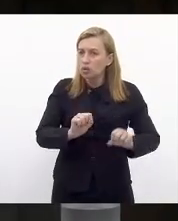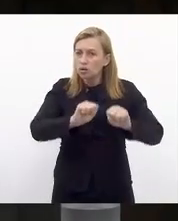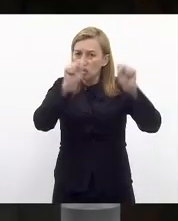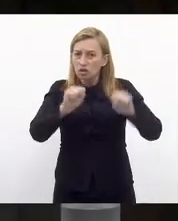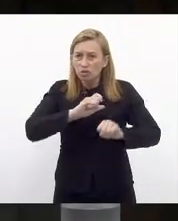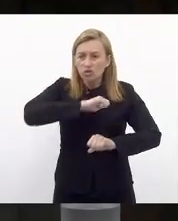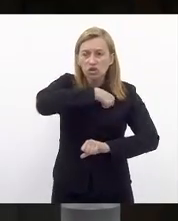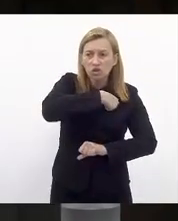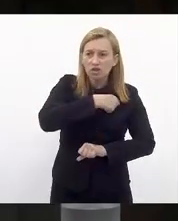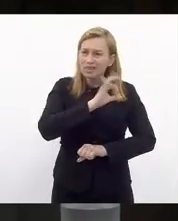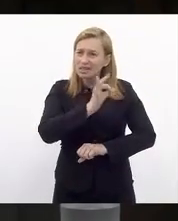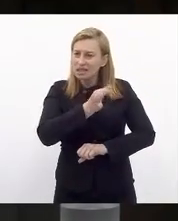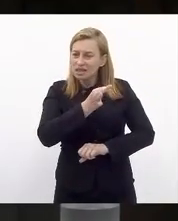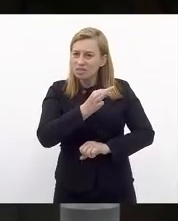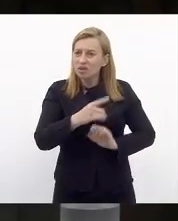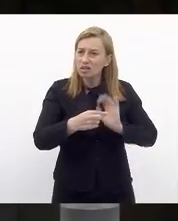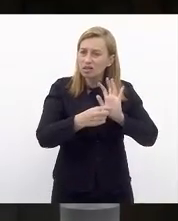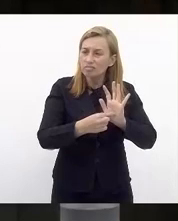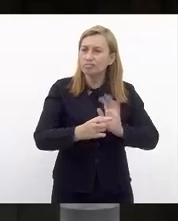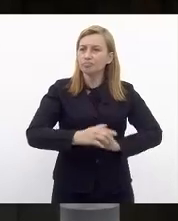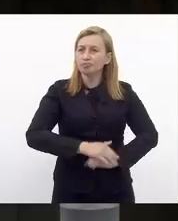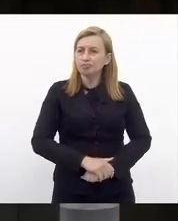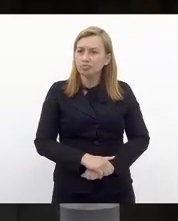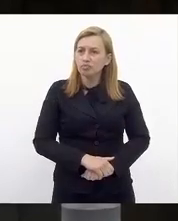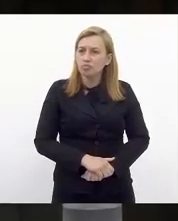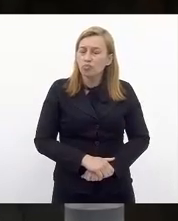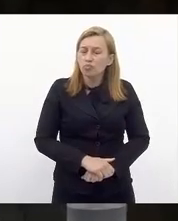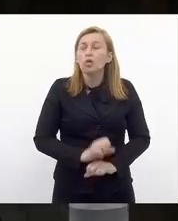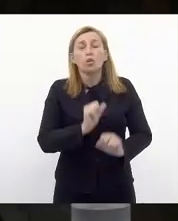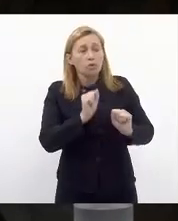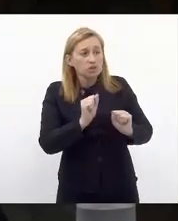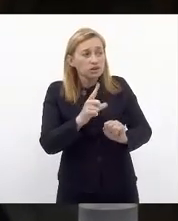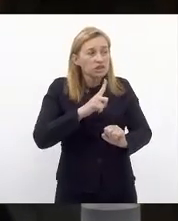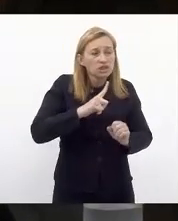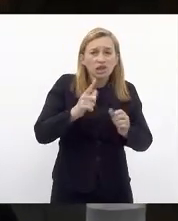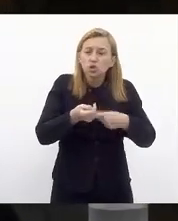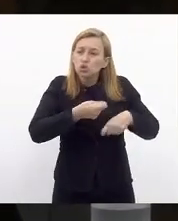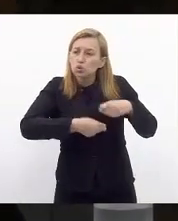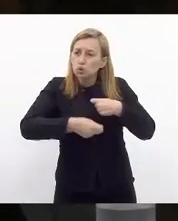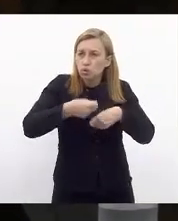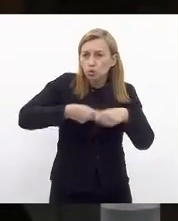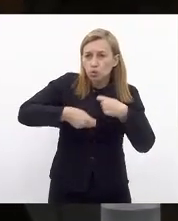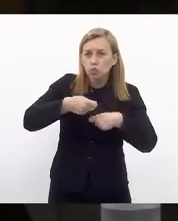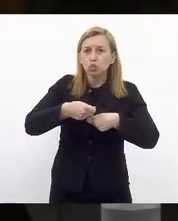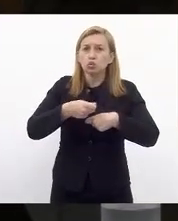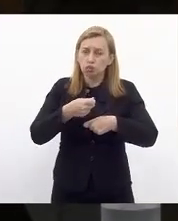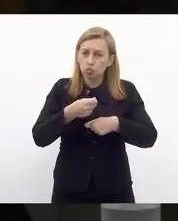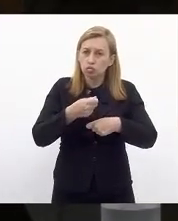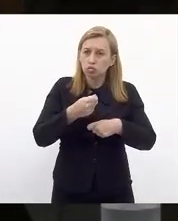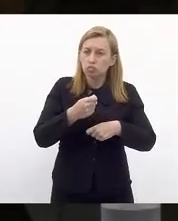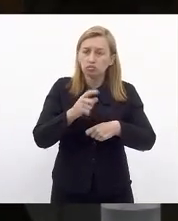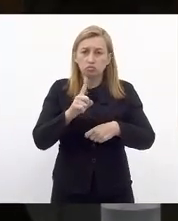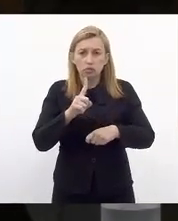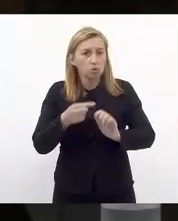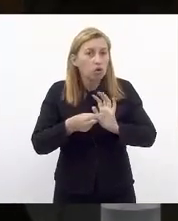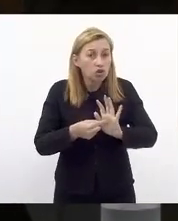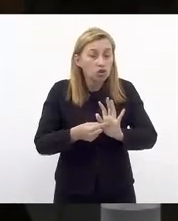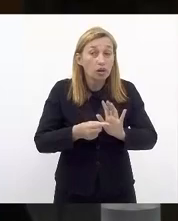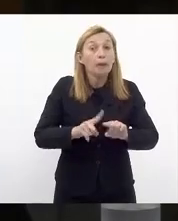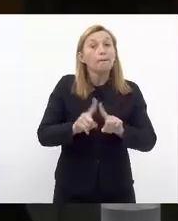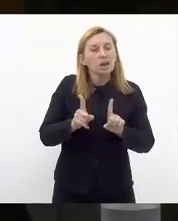de fato nos impõe legalmente porque pode ser que existam negociações que não aparece